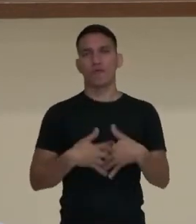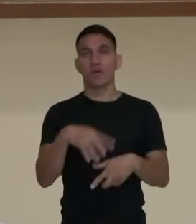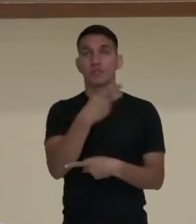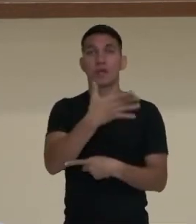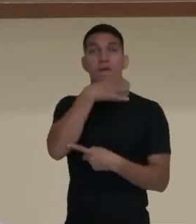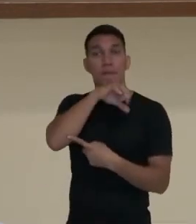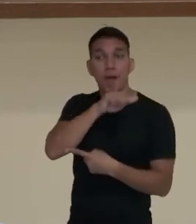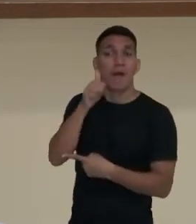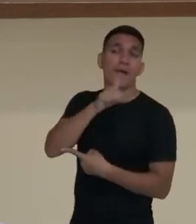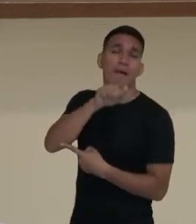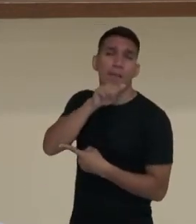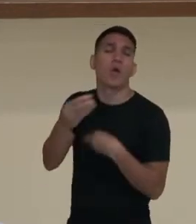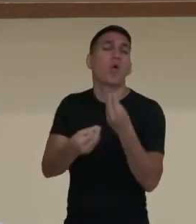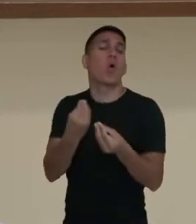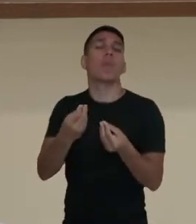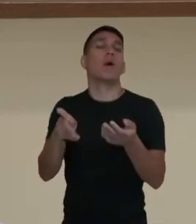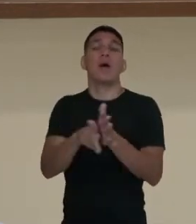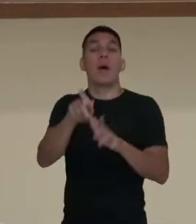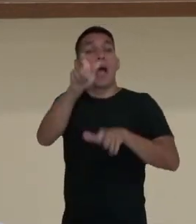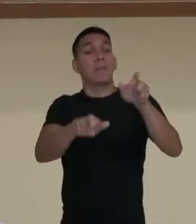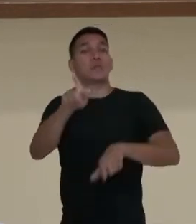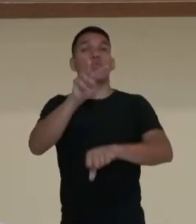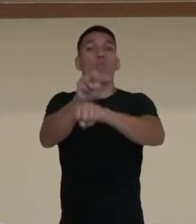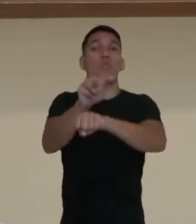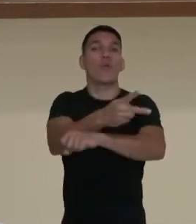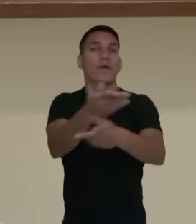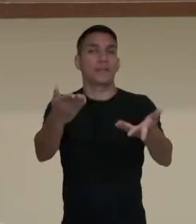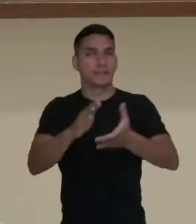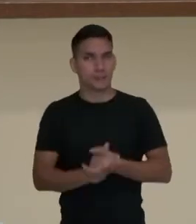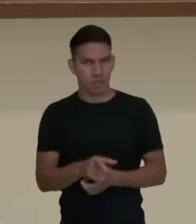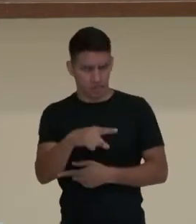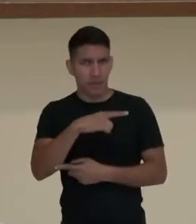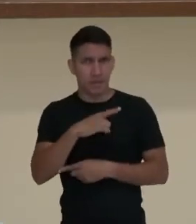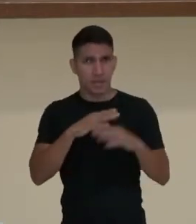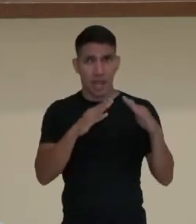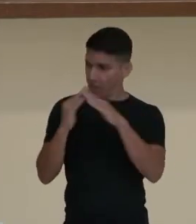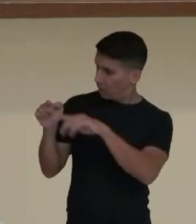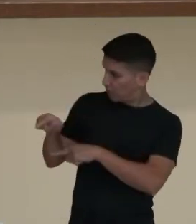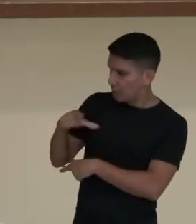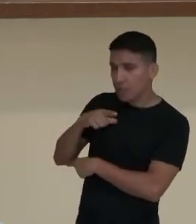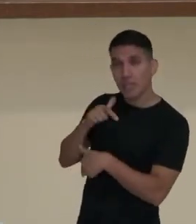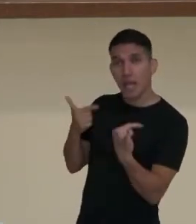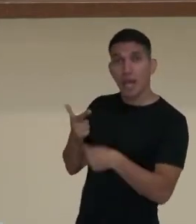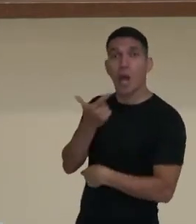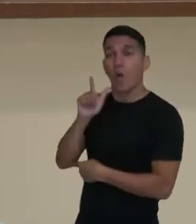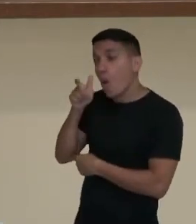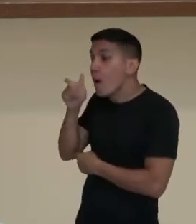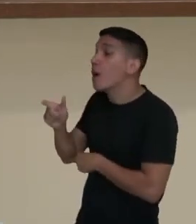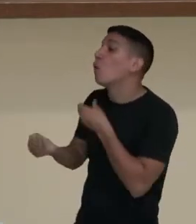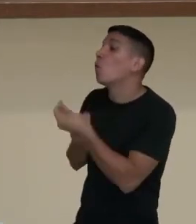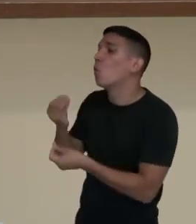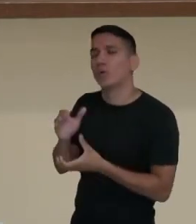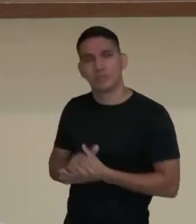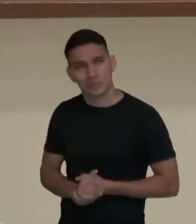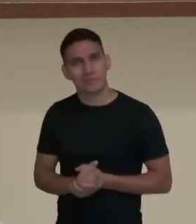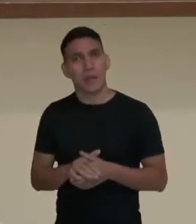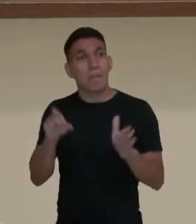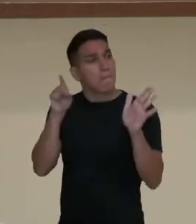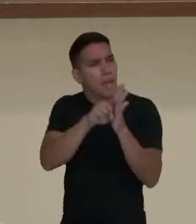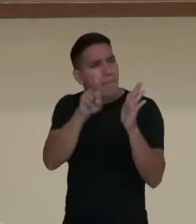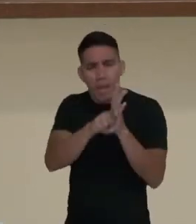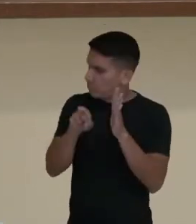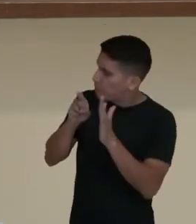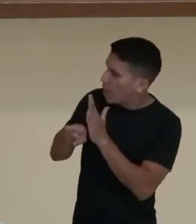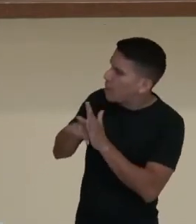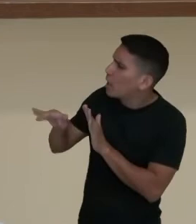pai, o trabalho da tua mãe, o trabalho das pessoas que cuidam de você. Você tem um vizinho que trabalha com outra coisa, se interessa por isso, pergunta para